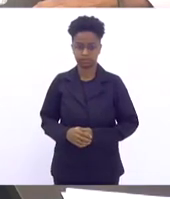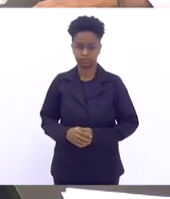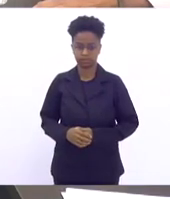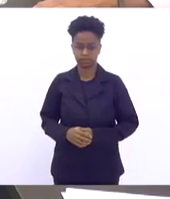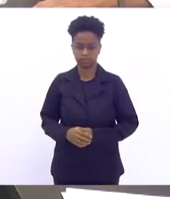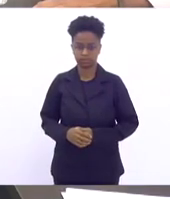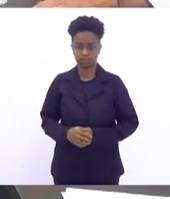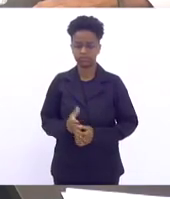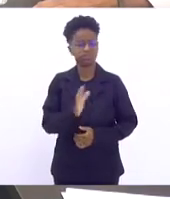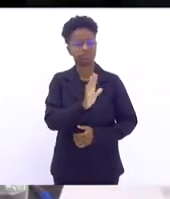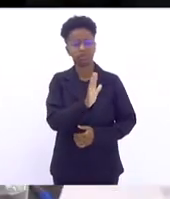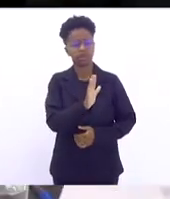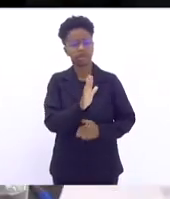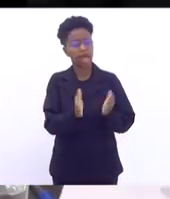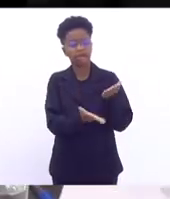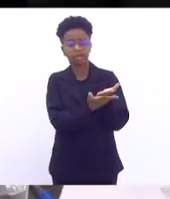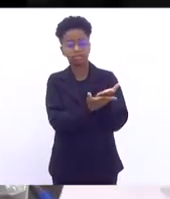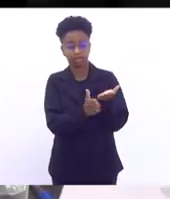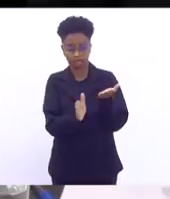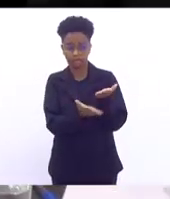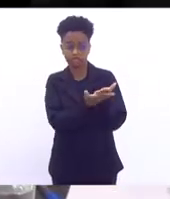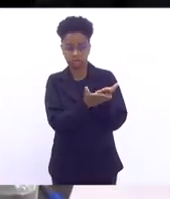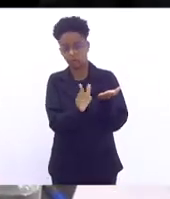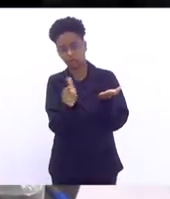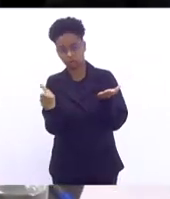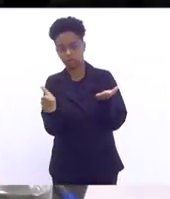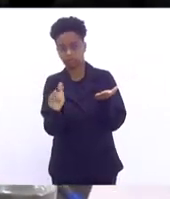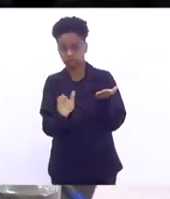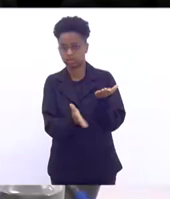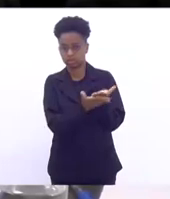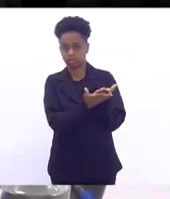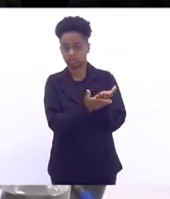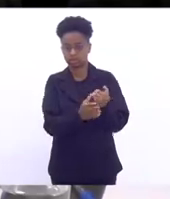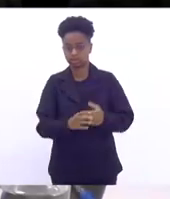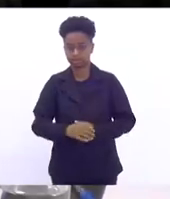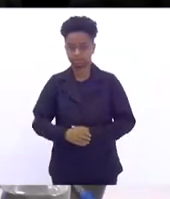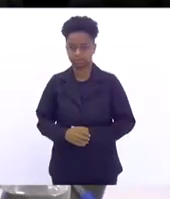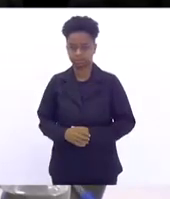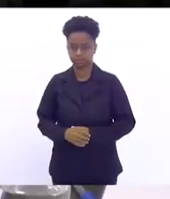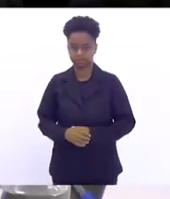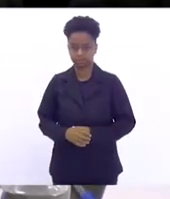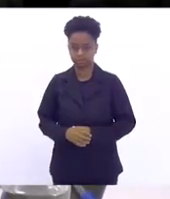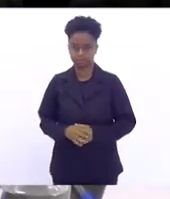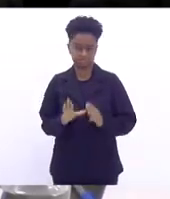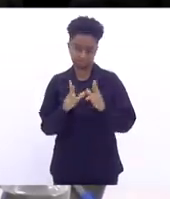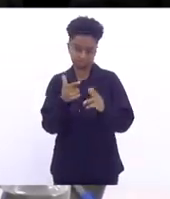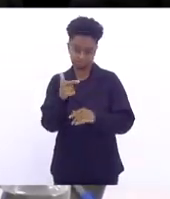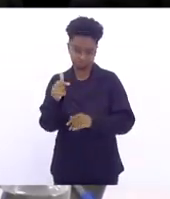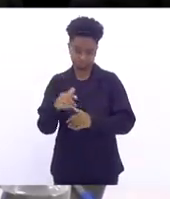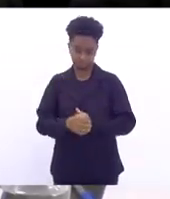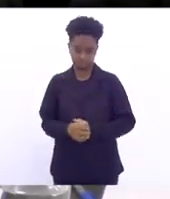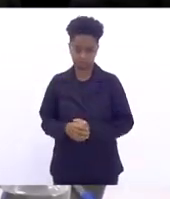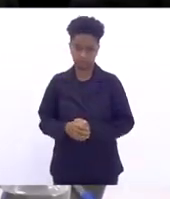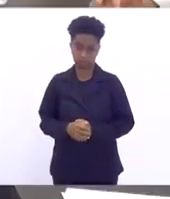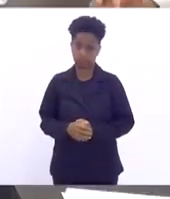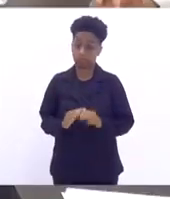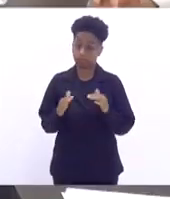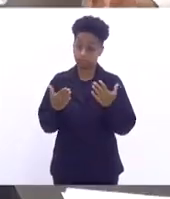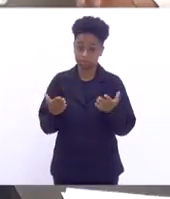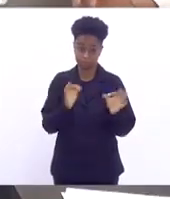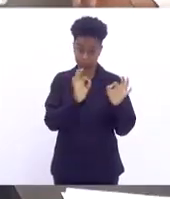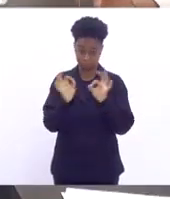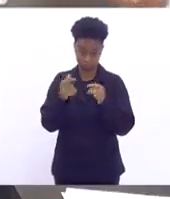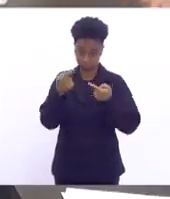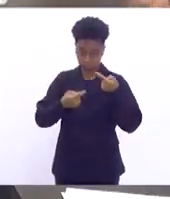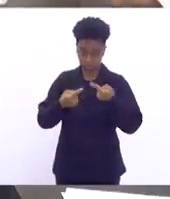mas não vai vai anexar vai anexar o outro não faz diferença então não